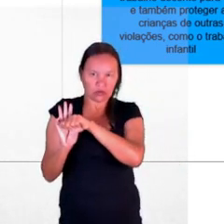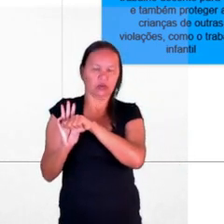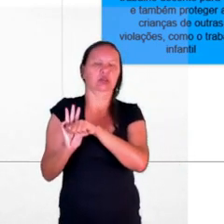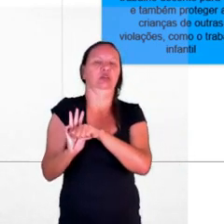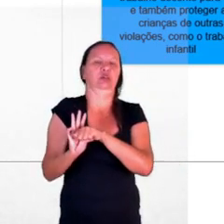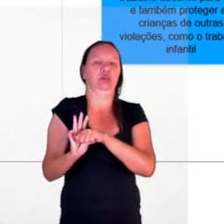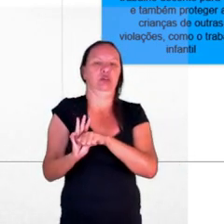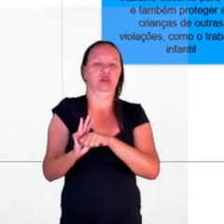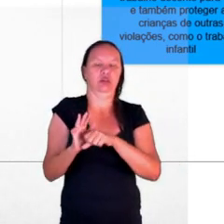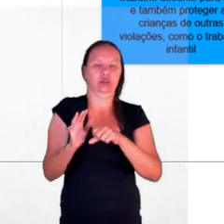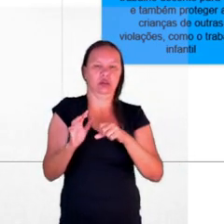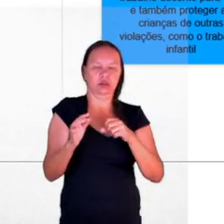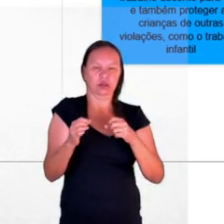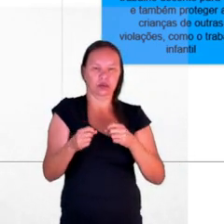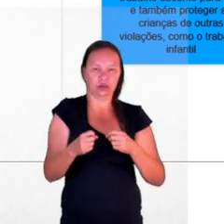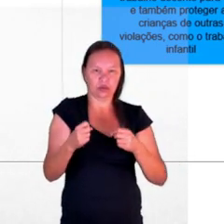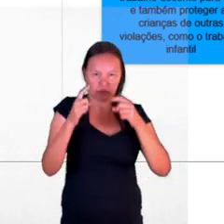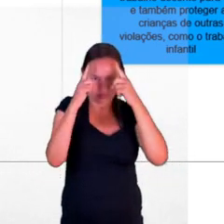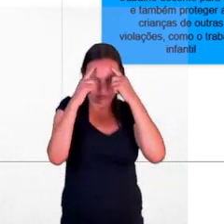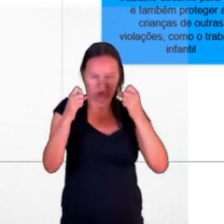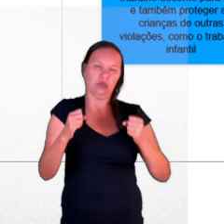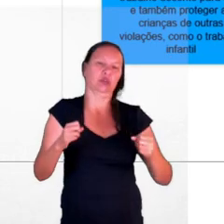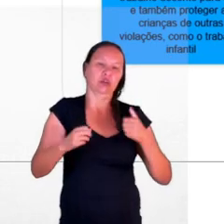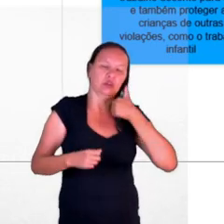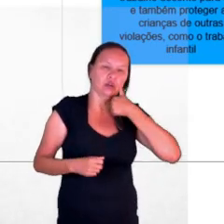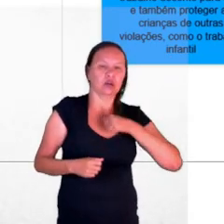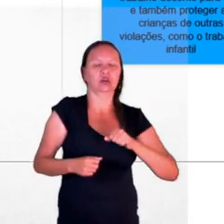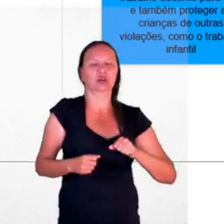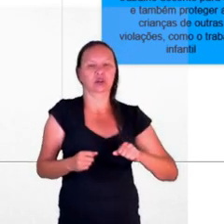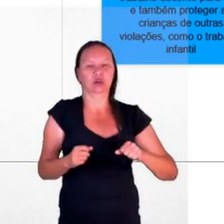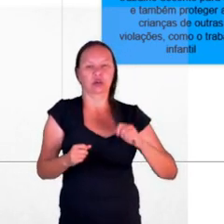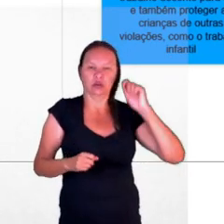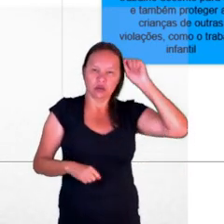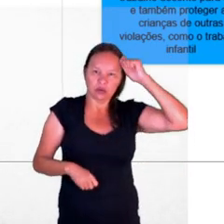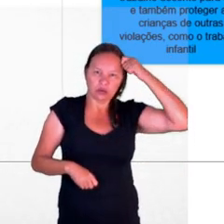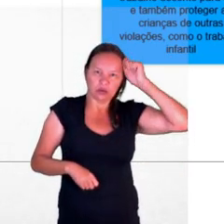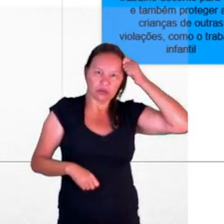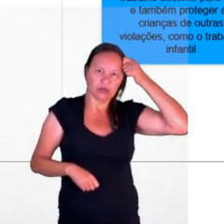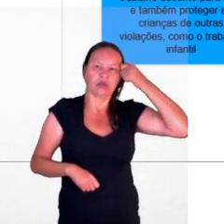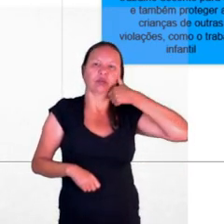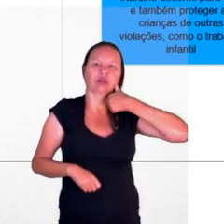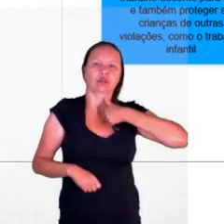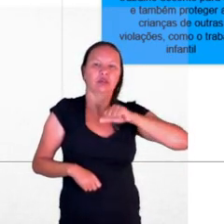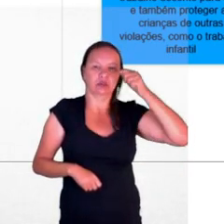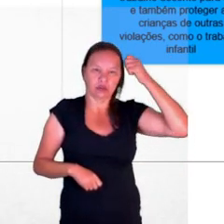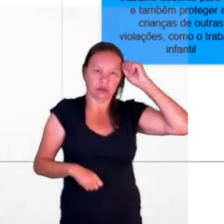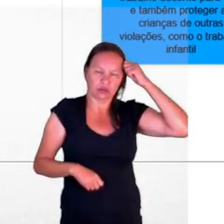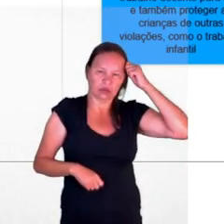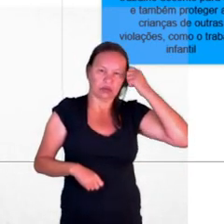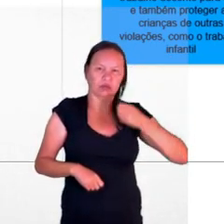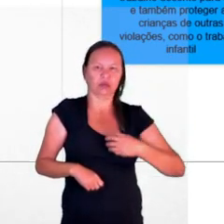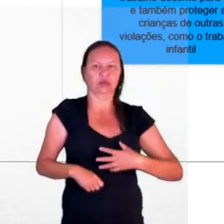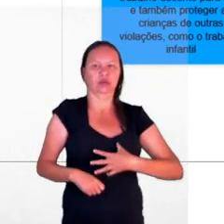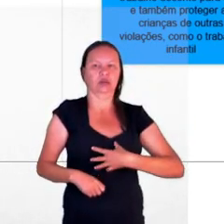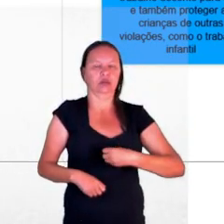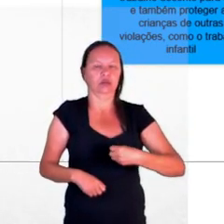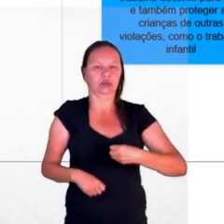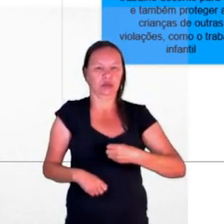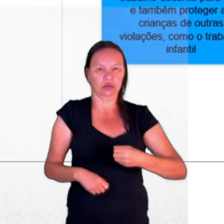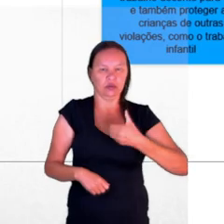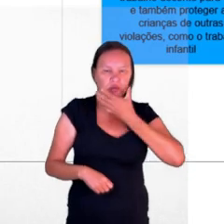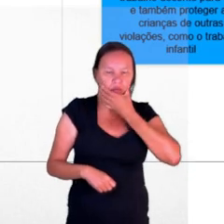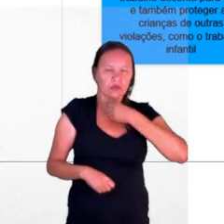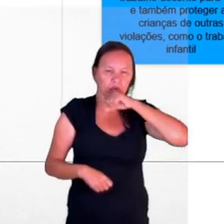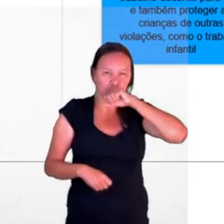relação às violências de gênero sofridas por essas mulheres em sua maioria mulheres negras em sua maioria mães solos Como é o perfil né que nós